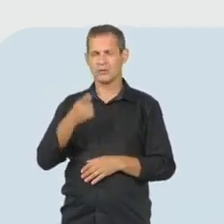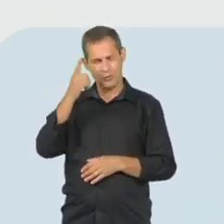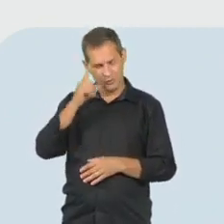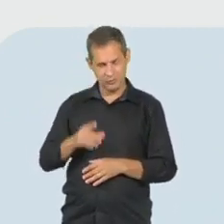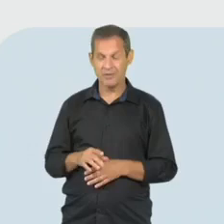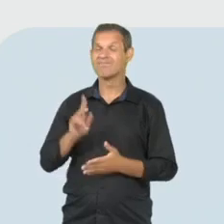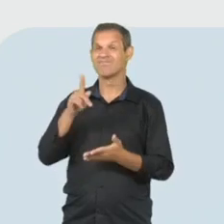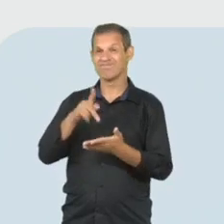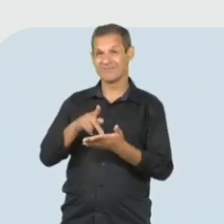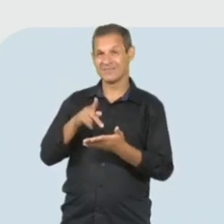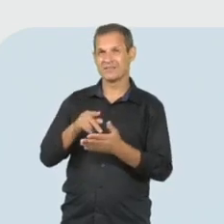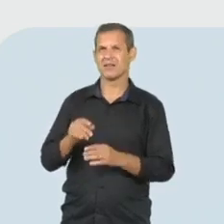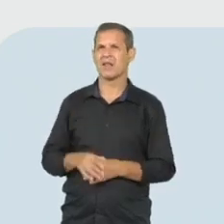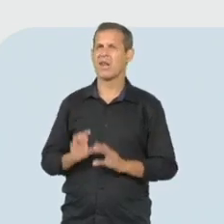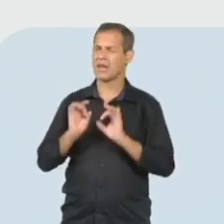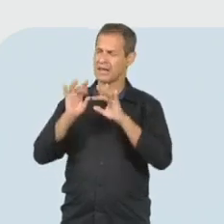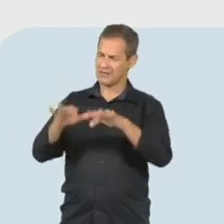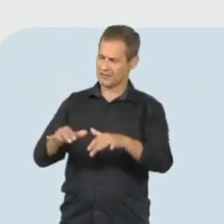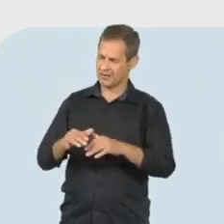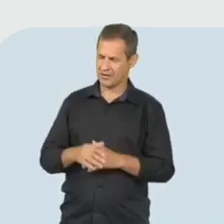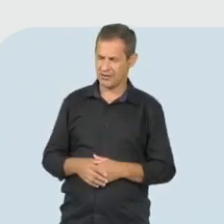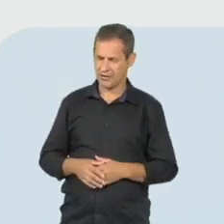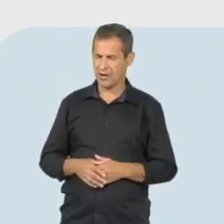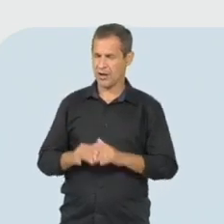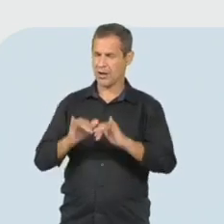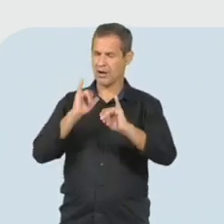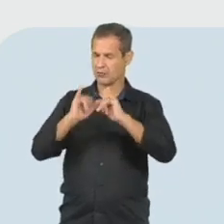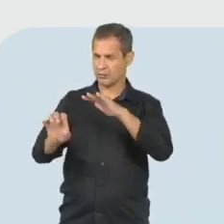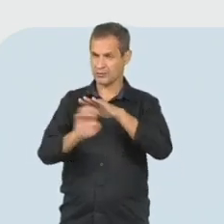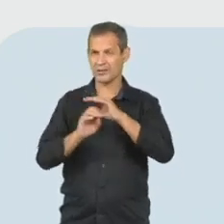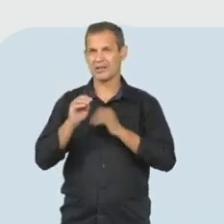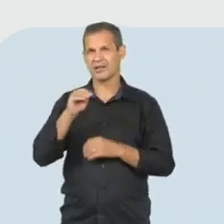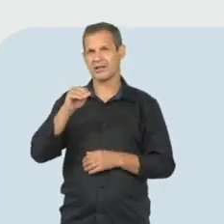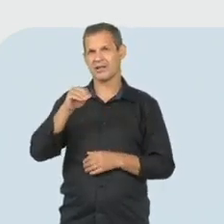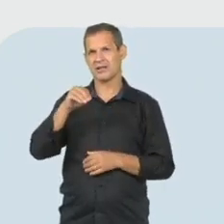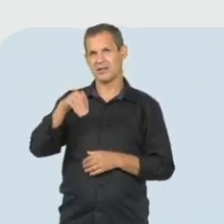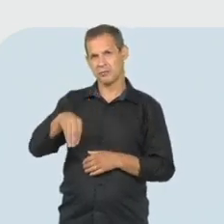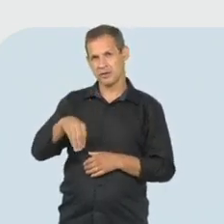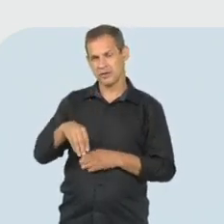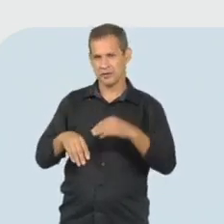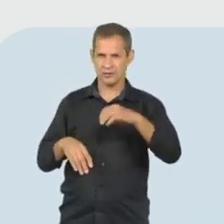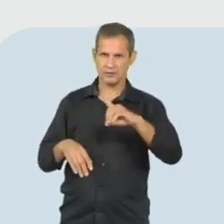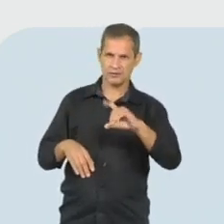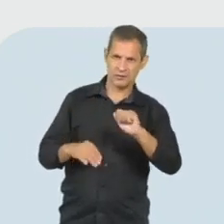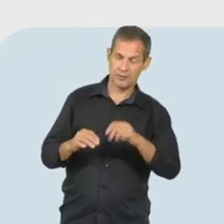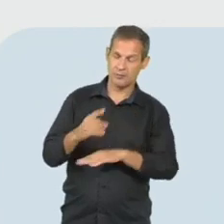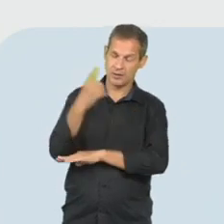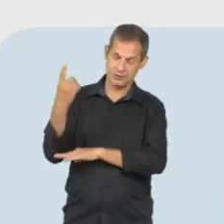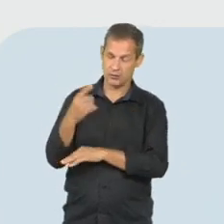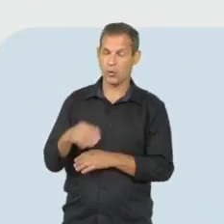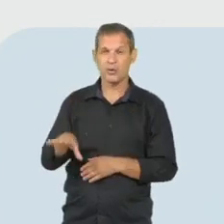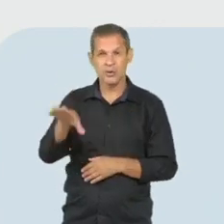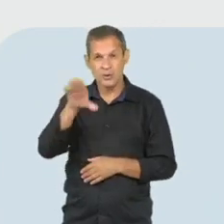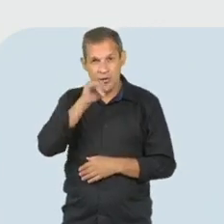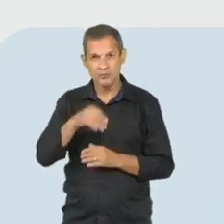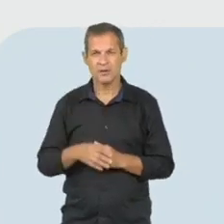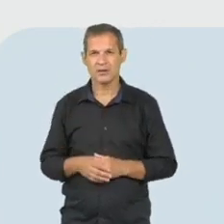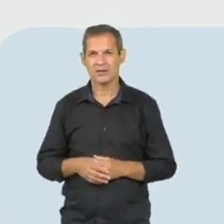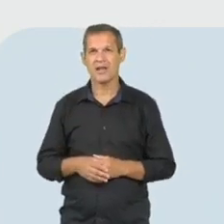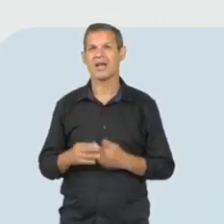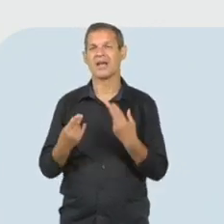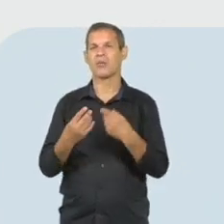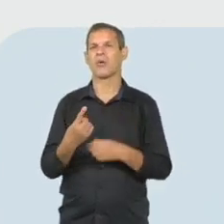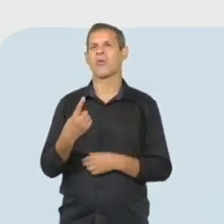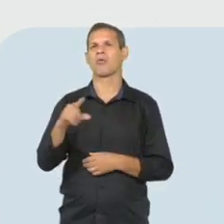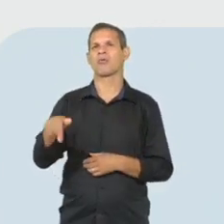consiga realmente refutar aqui, negar a afirmação da empresa M, que a média das alturas lá é